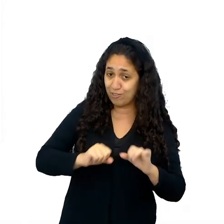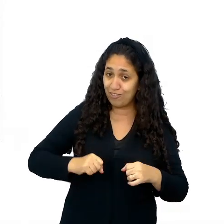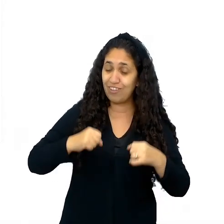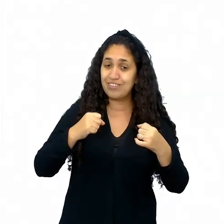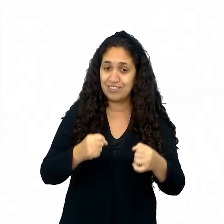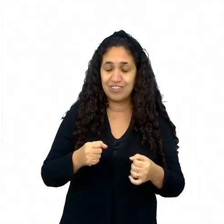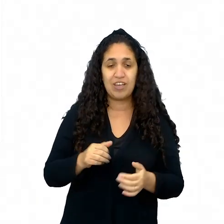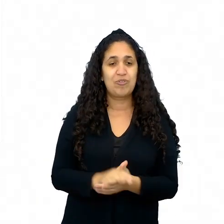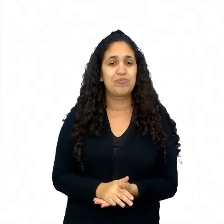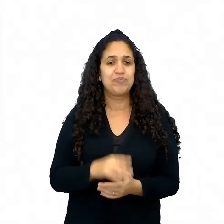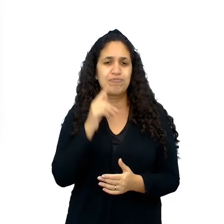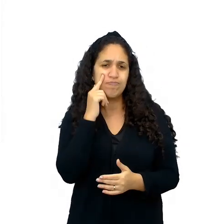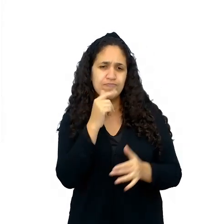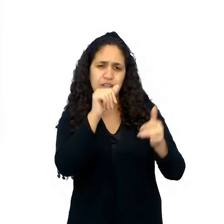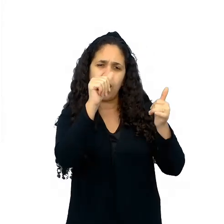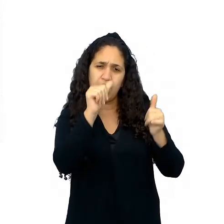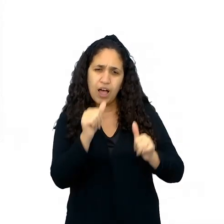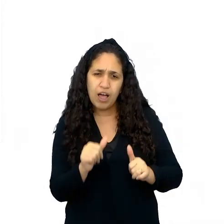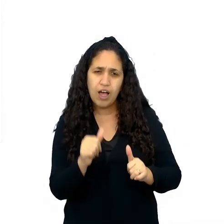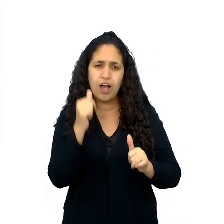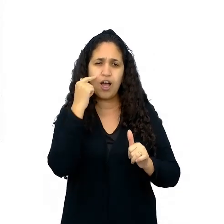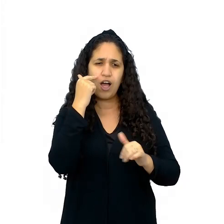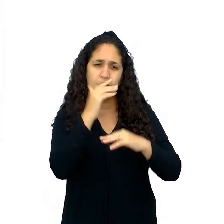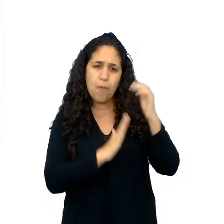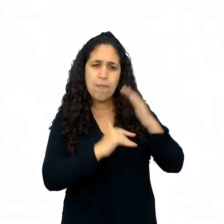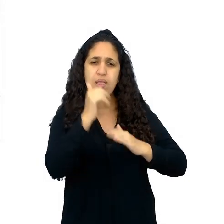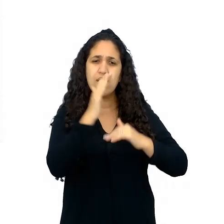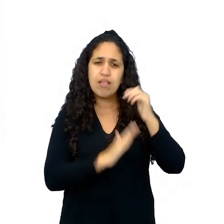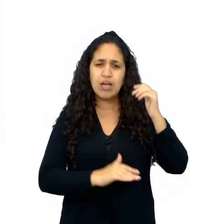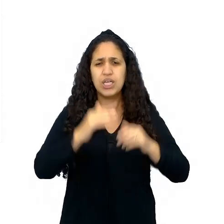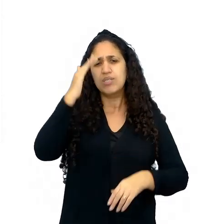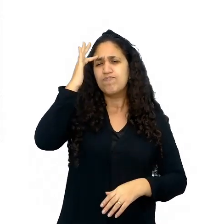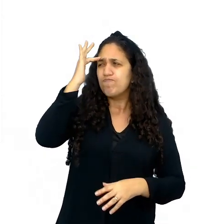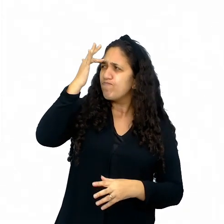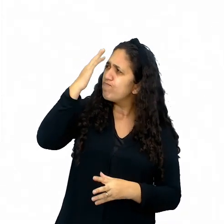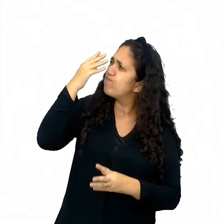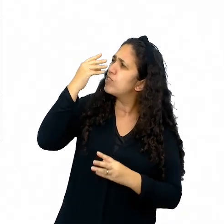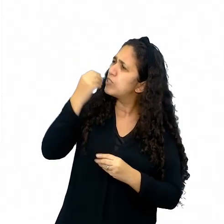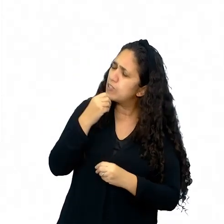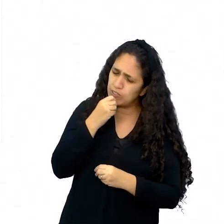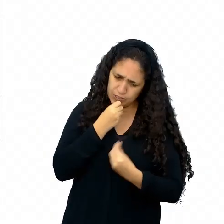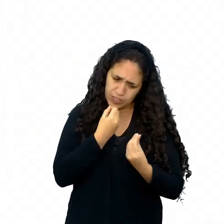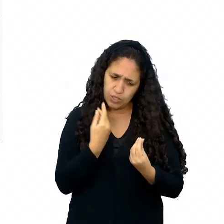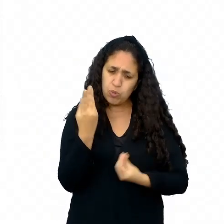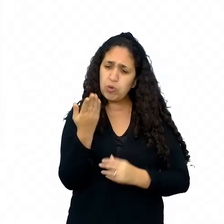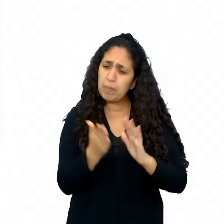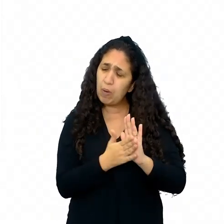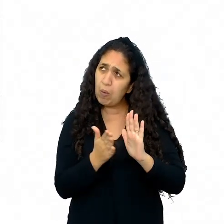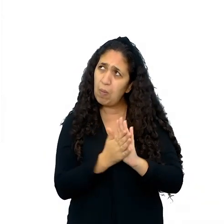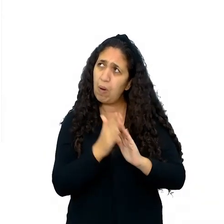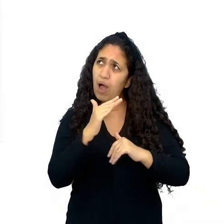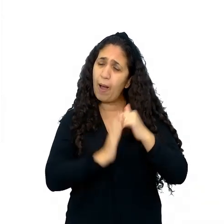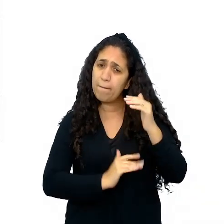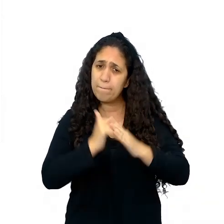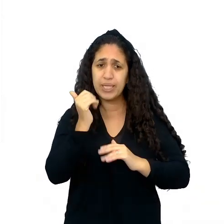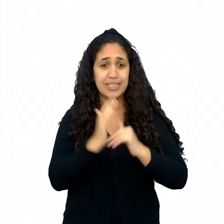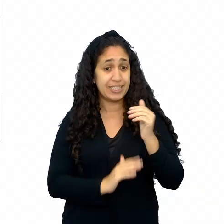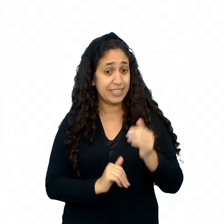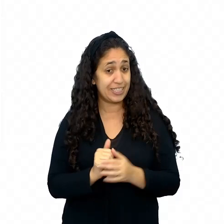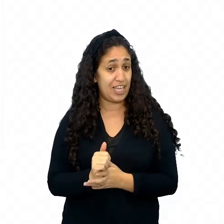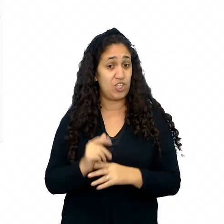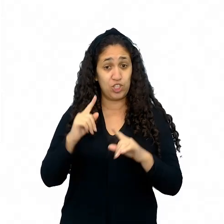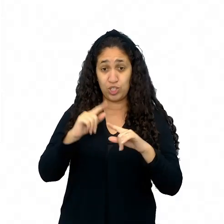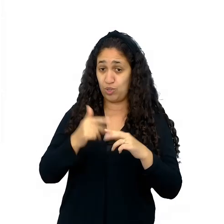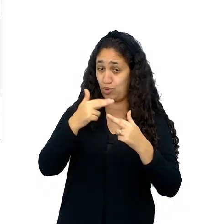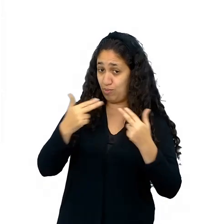ação, analisar as habilidades, entender qual é o propósito da habilidade essencial. E no material